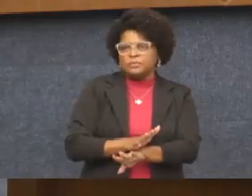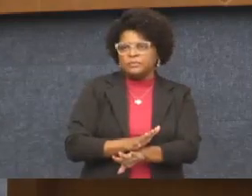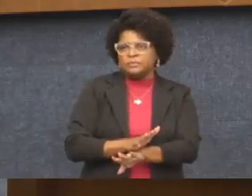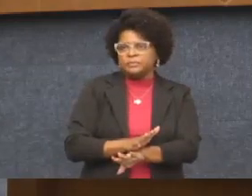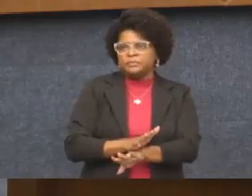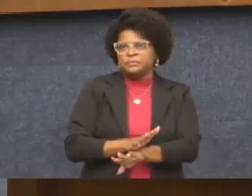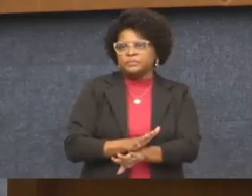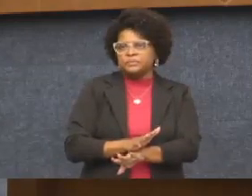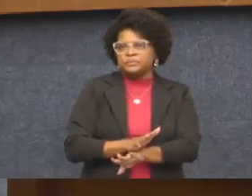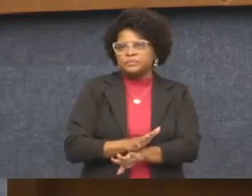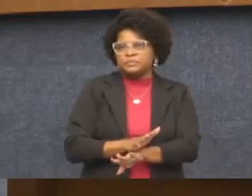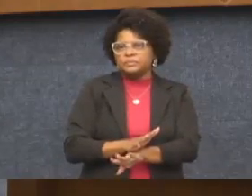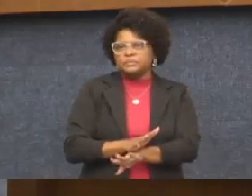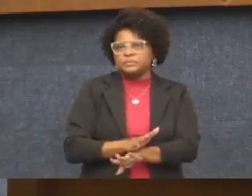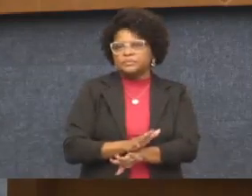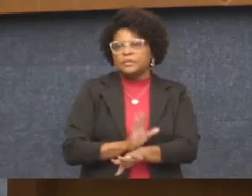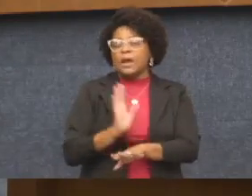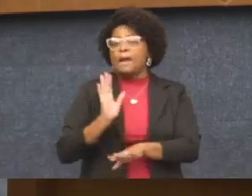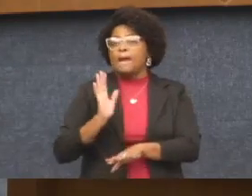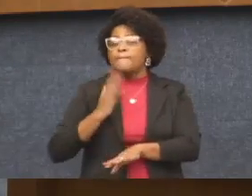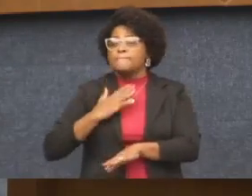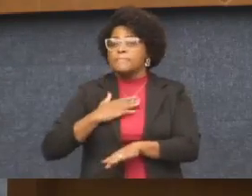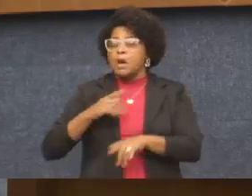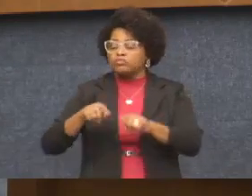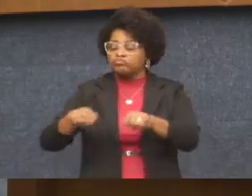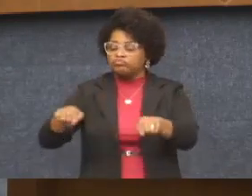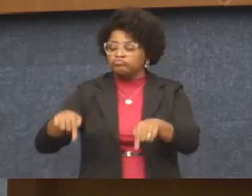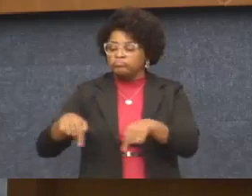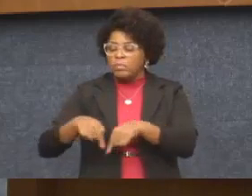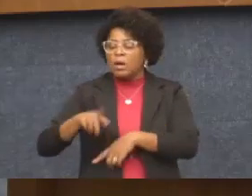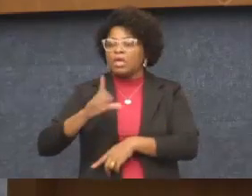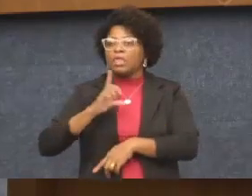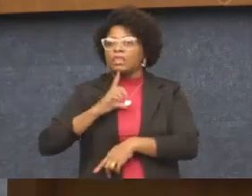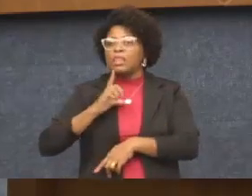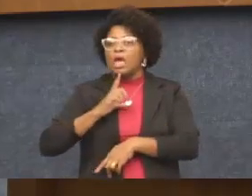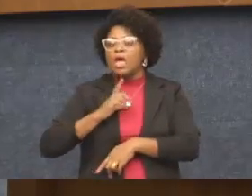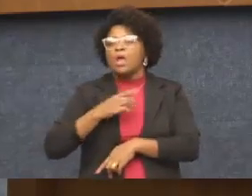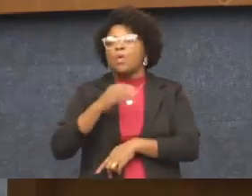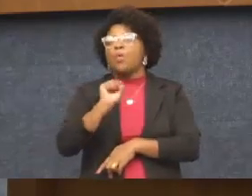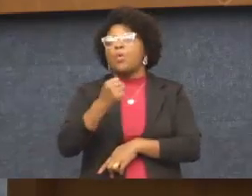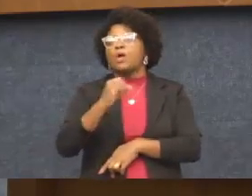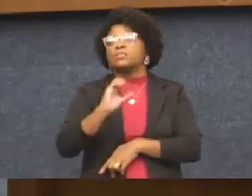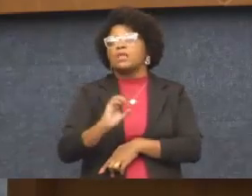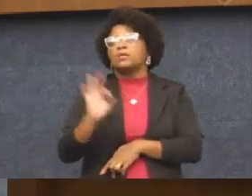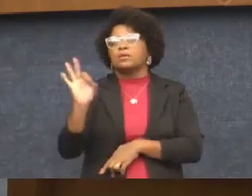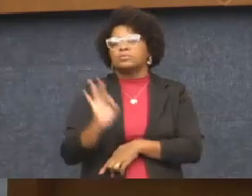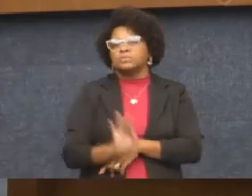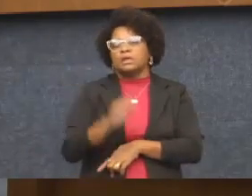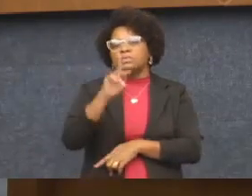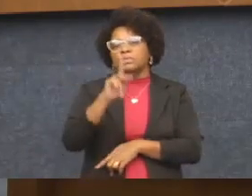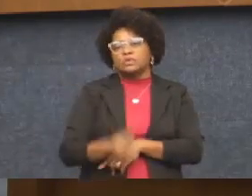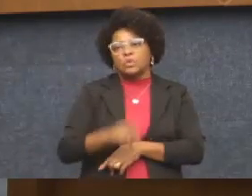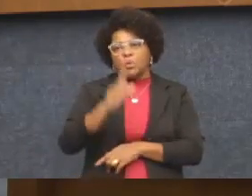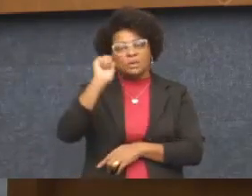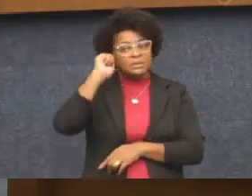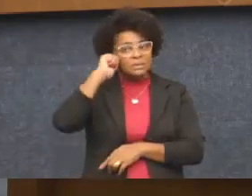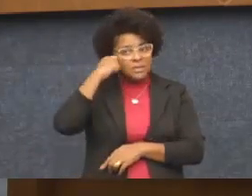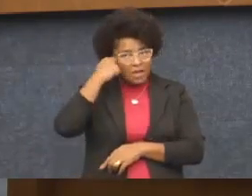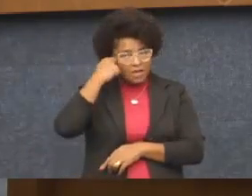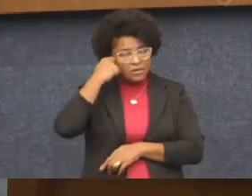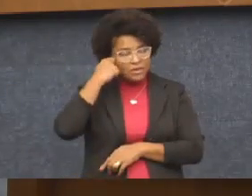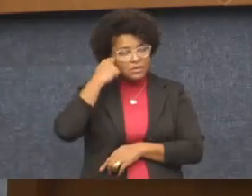meu gabinete é formado por 80% de pessoas negras, e eu tenho muito orgulho disso, não só por eles serem negros, é